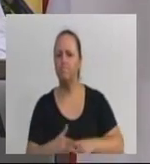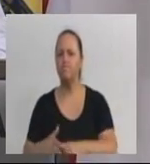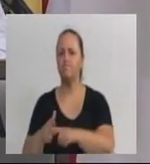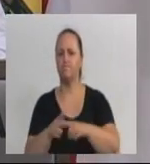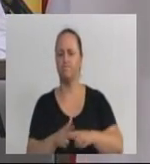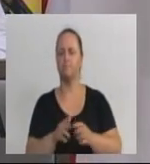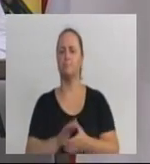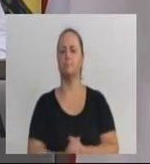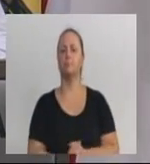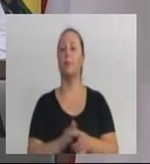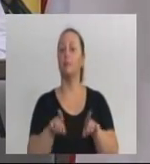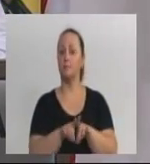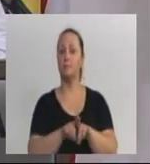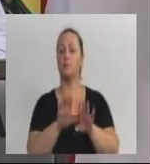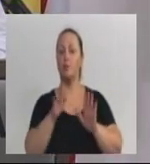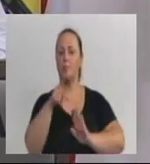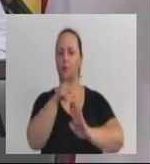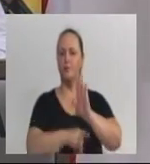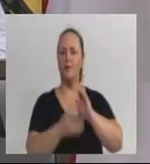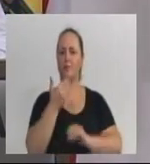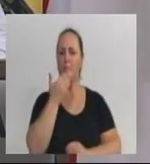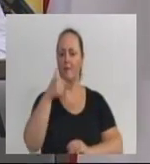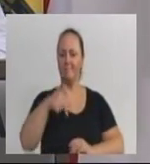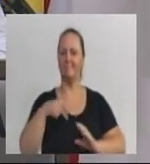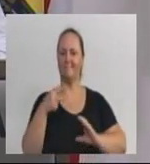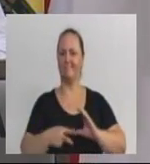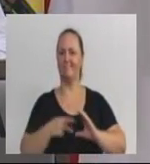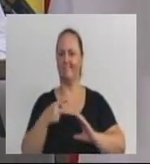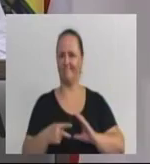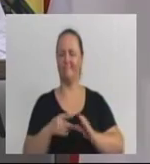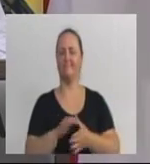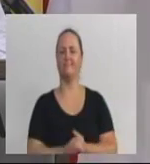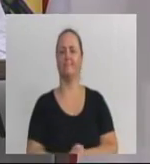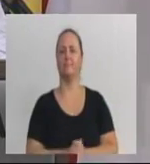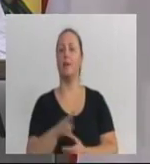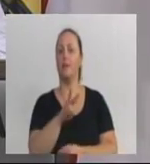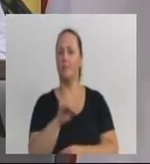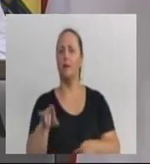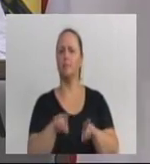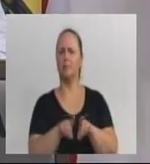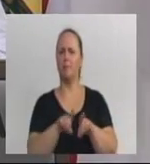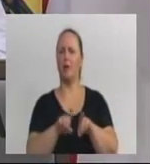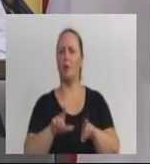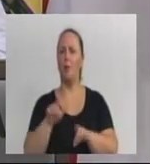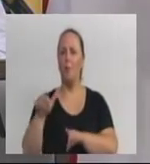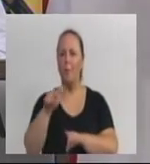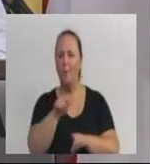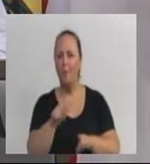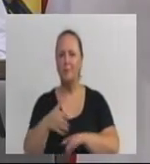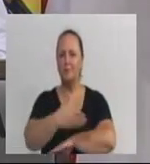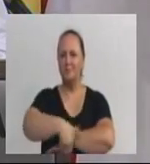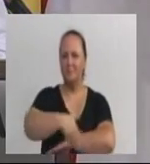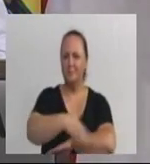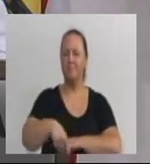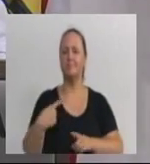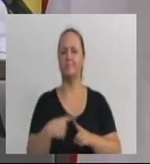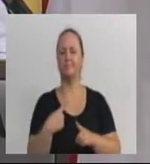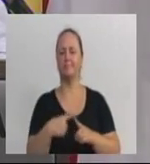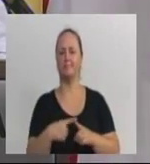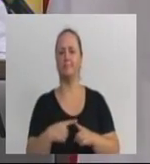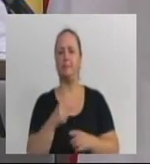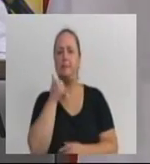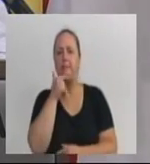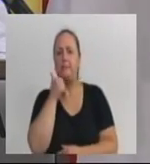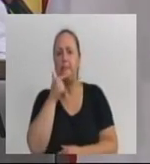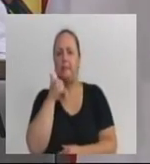E o nosso secretário Rafael Gense, lá no Risto, vai também atender aquela rua, aqueles moradores, pois não tem também como a prefeitura de